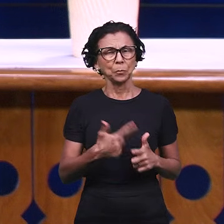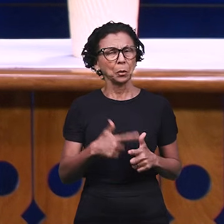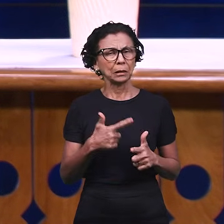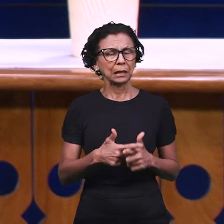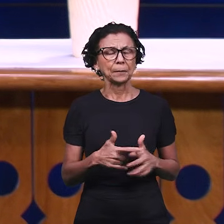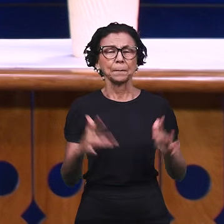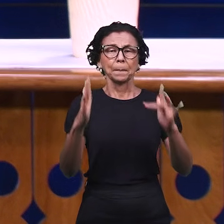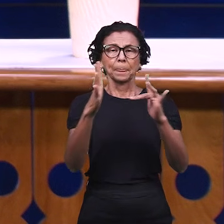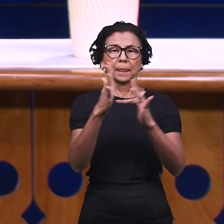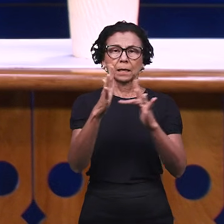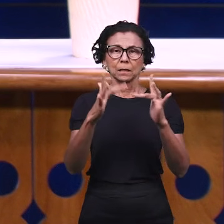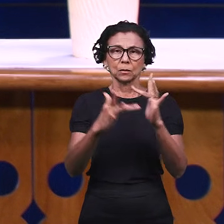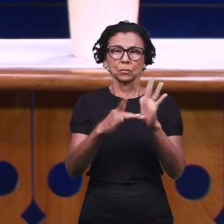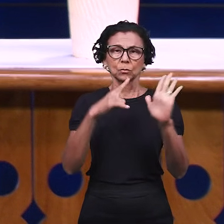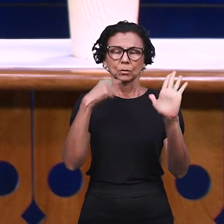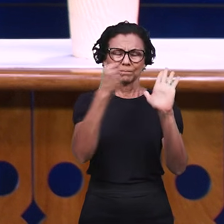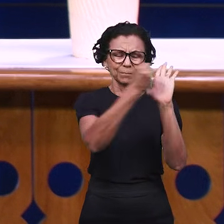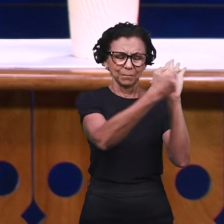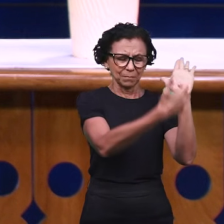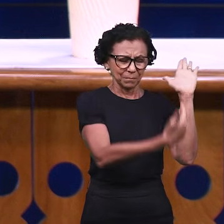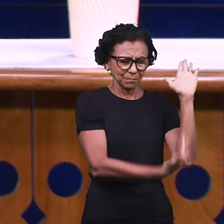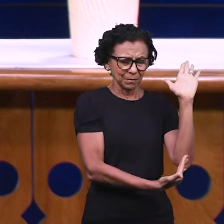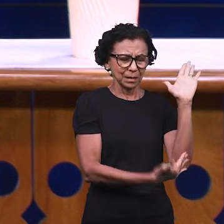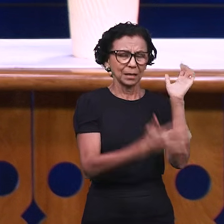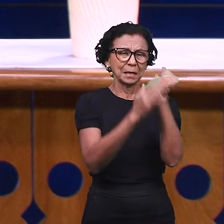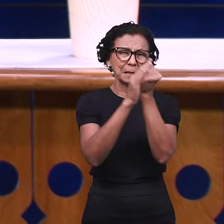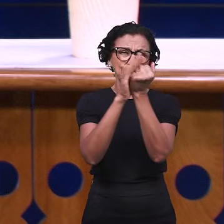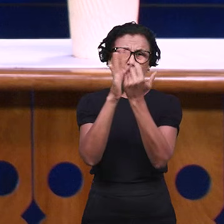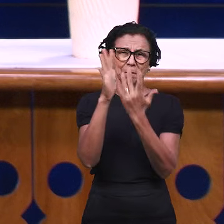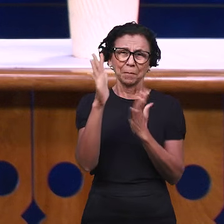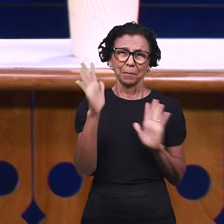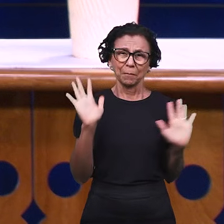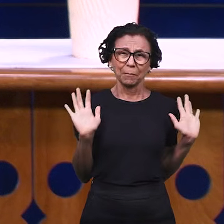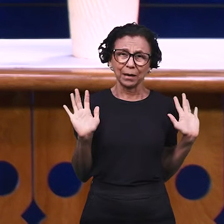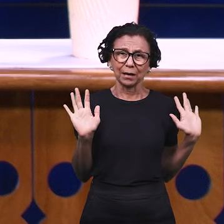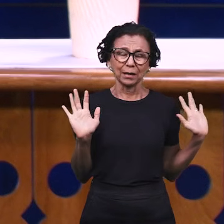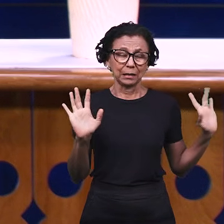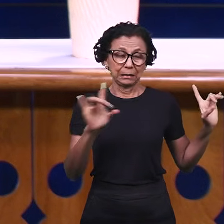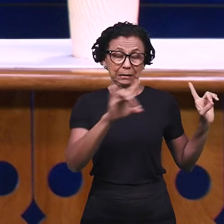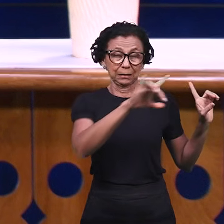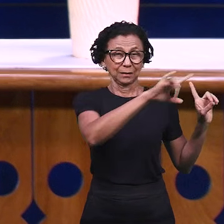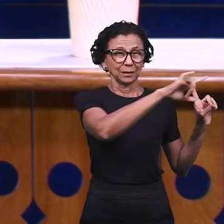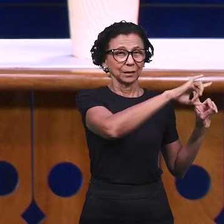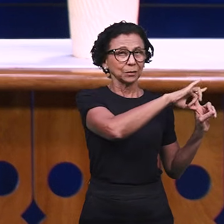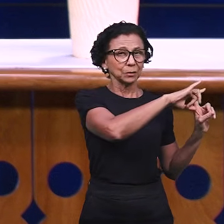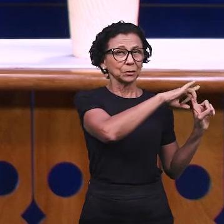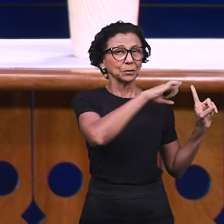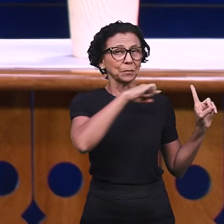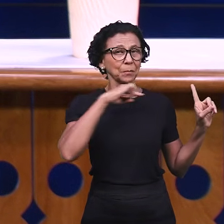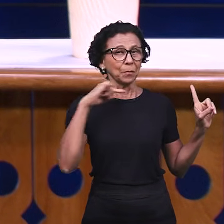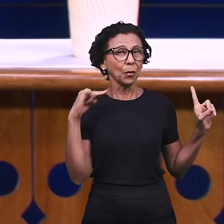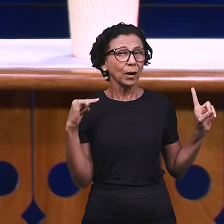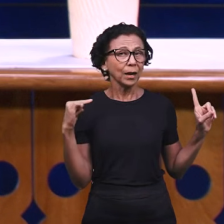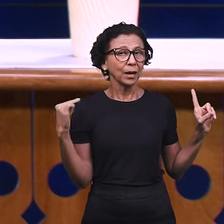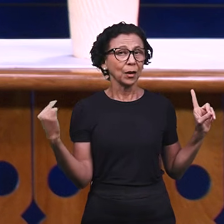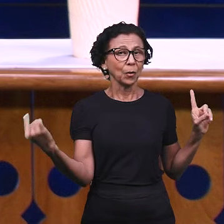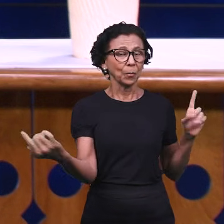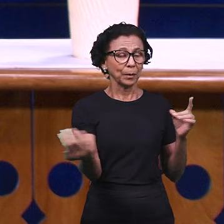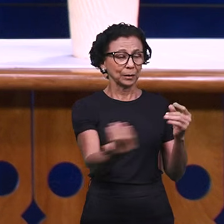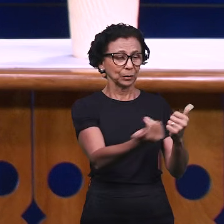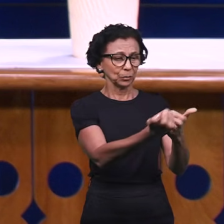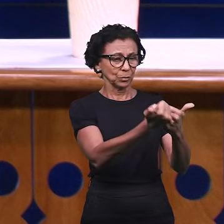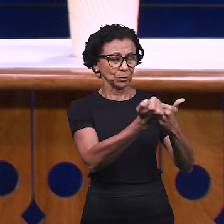sangue, da mesma maneira que ele entregou sua vida ali na cruz, para nos dar pela graça,